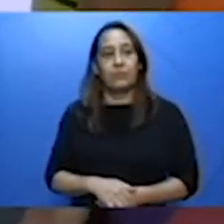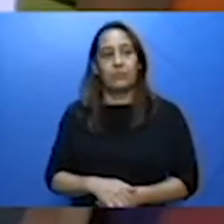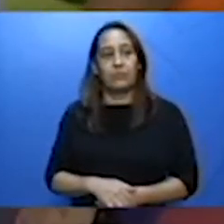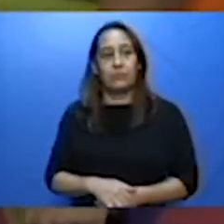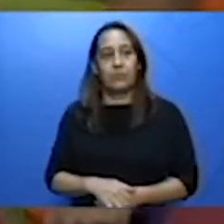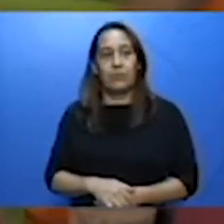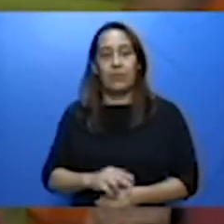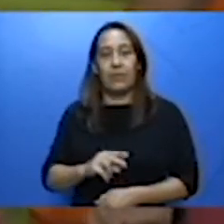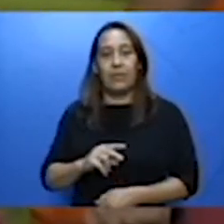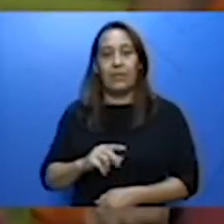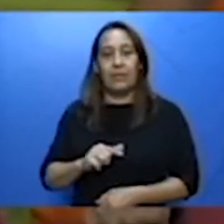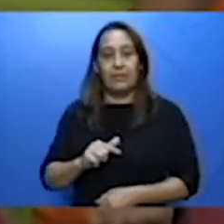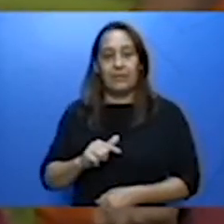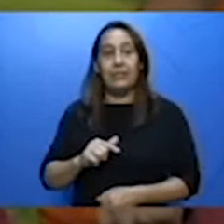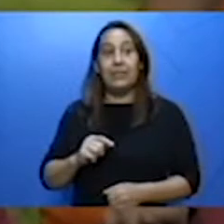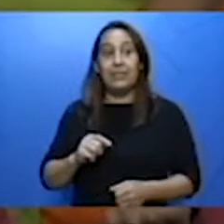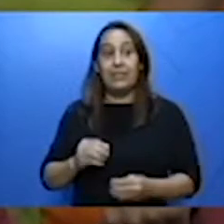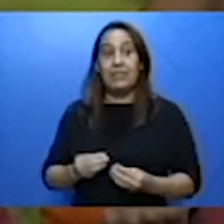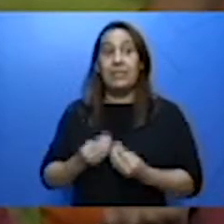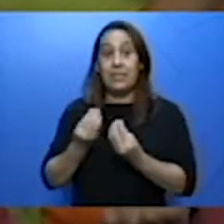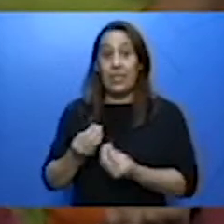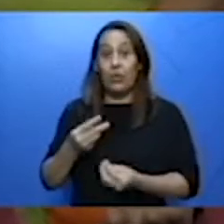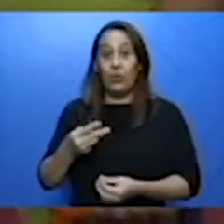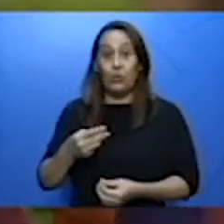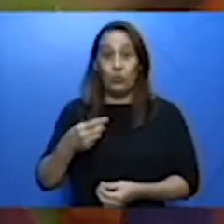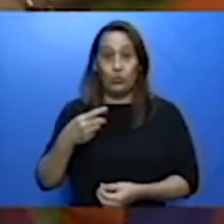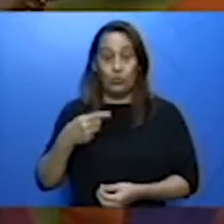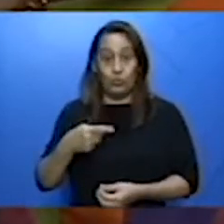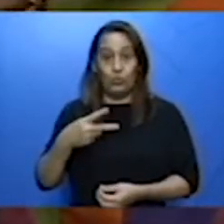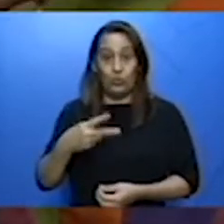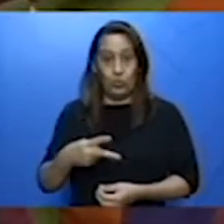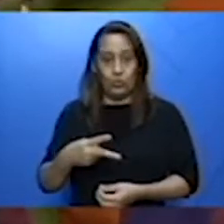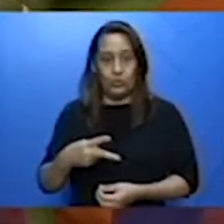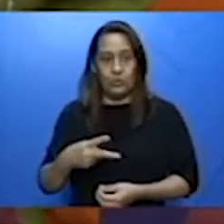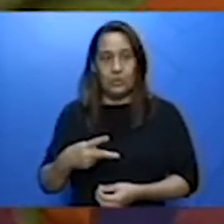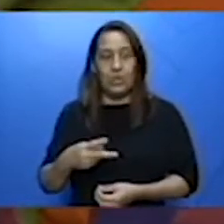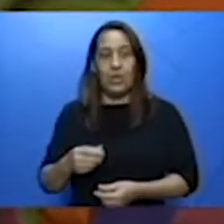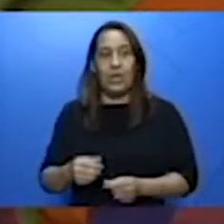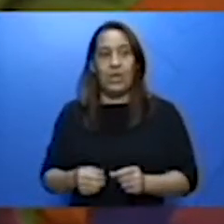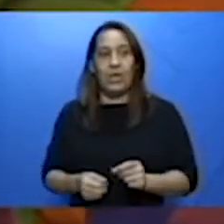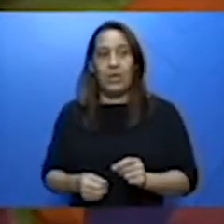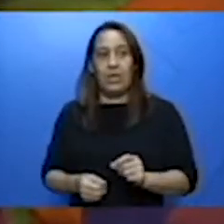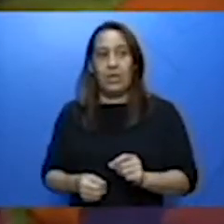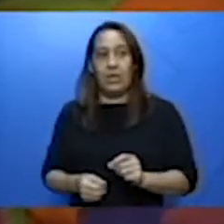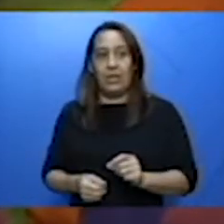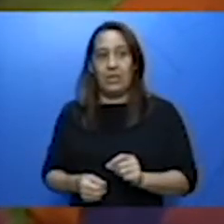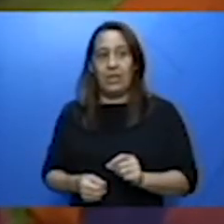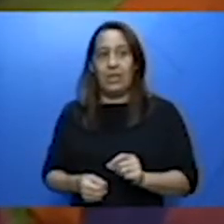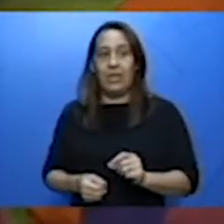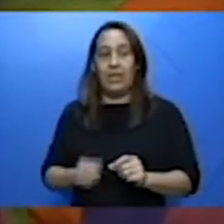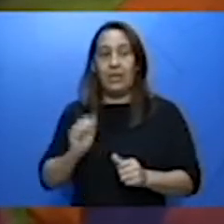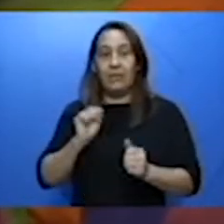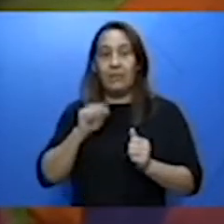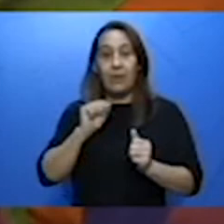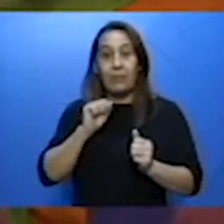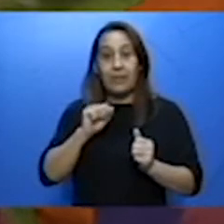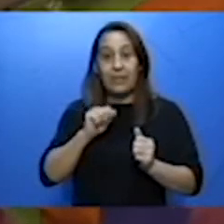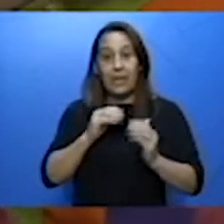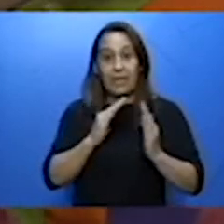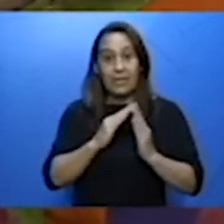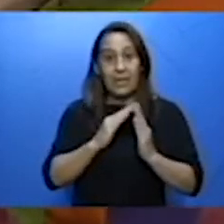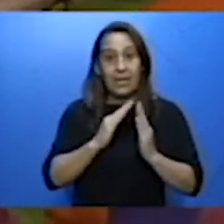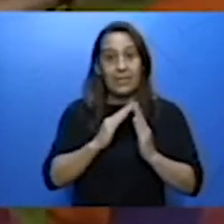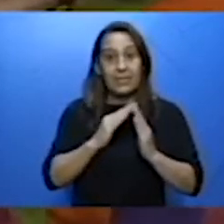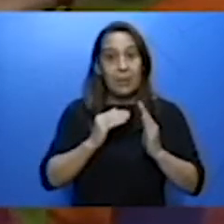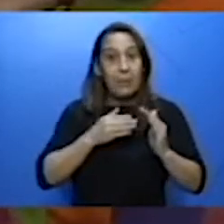7 mais 5 deu 12. Aí o 12 vai vir bater aqui na casinha da unidade